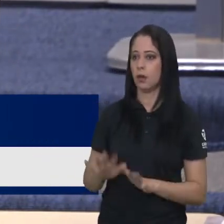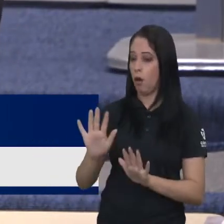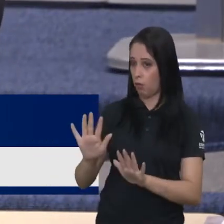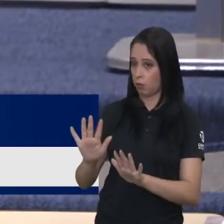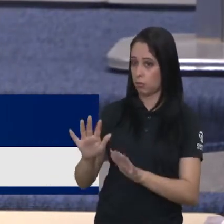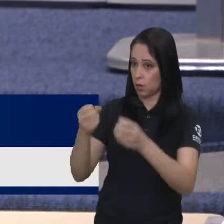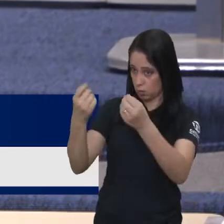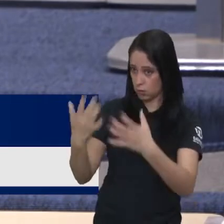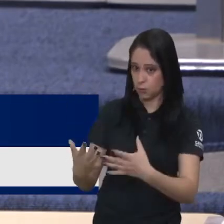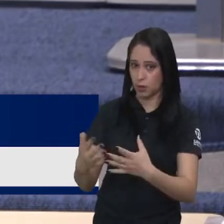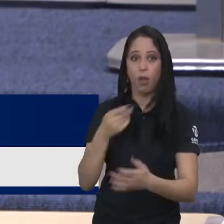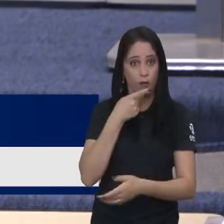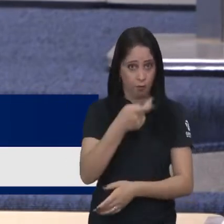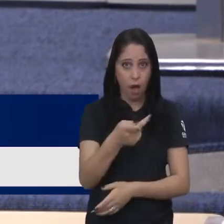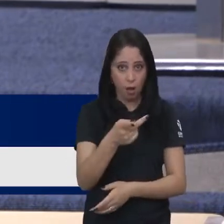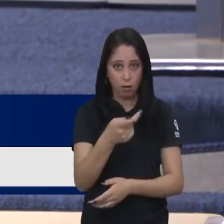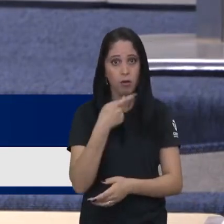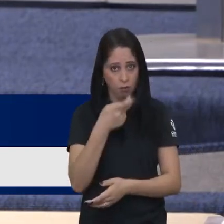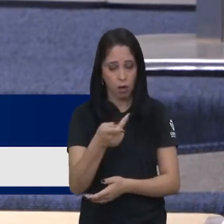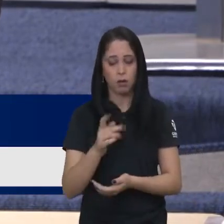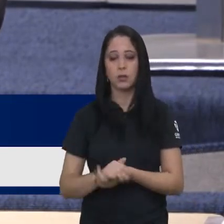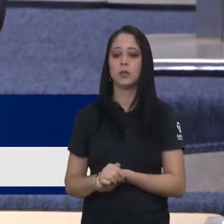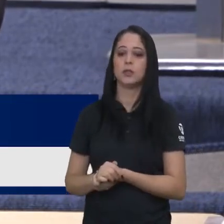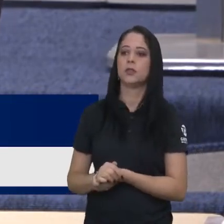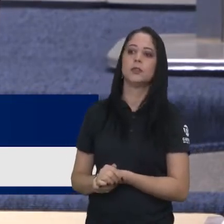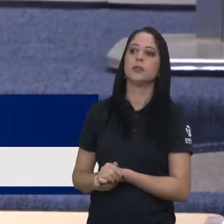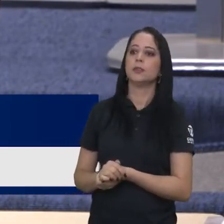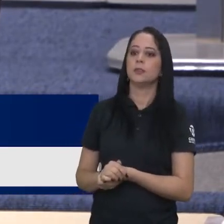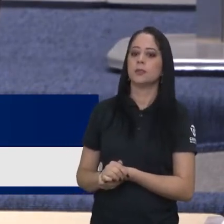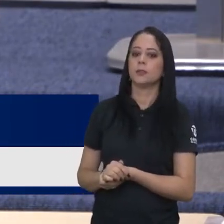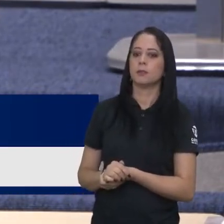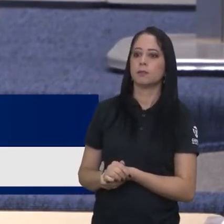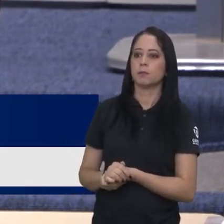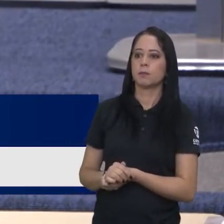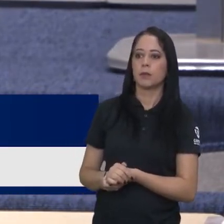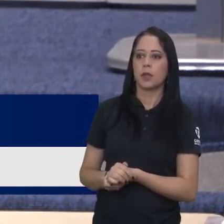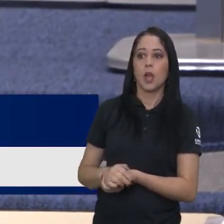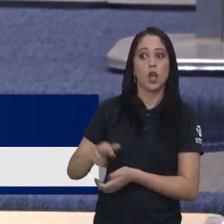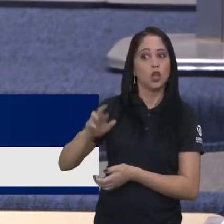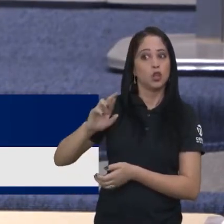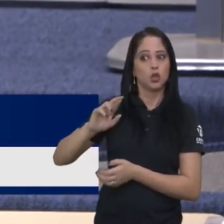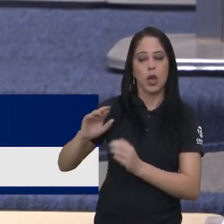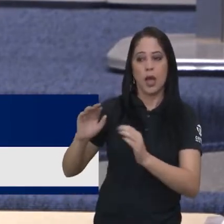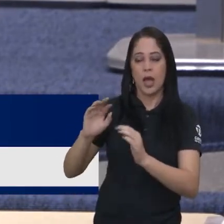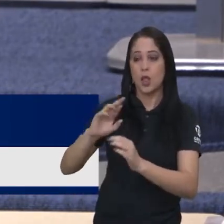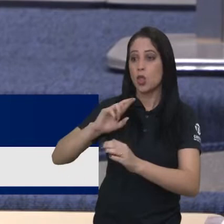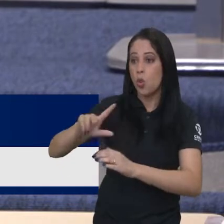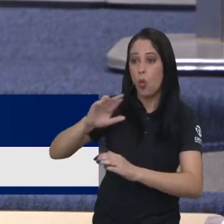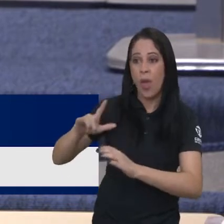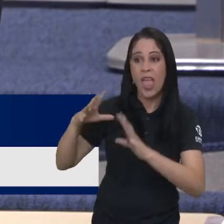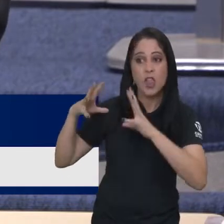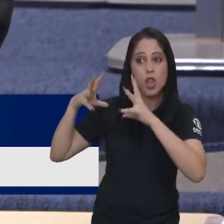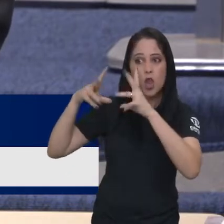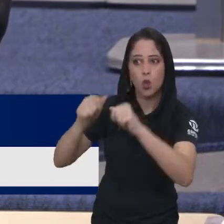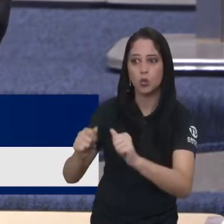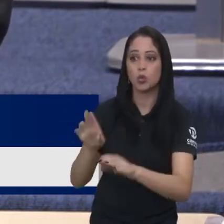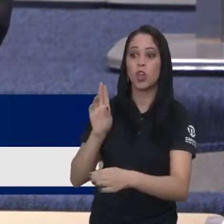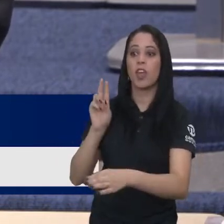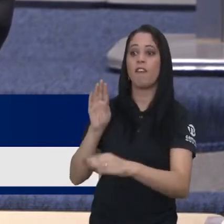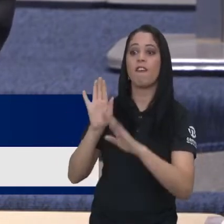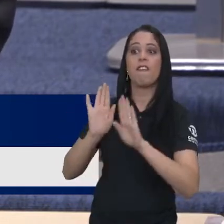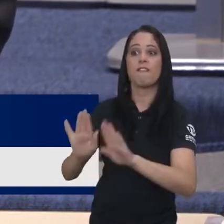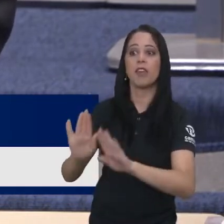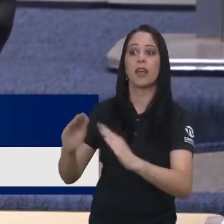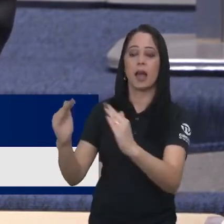se iludam, e repito, aqui na frente deles, eles sabem disso. não vai ser todo mundo que vai permanecer no bairro. Tem que deixar isso muito claro para as pessoas.